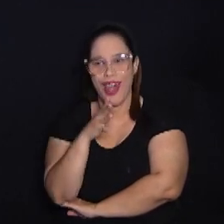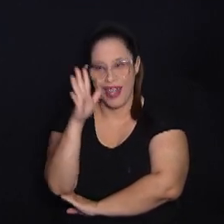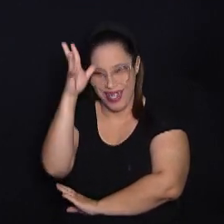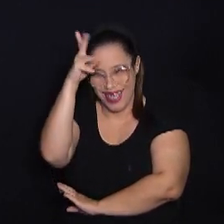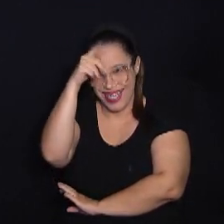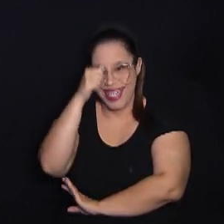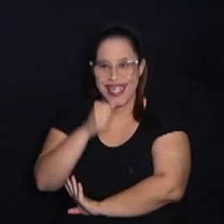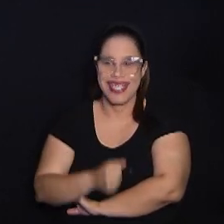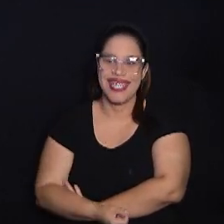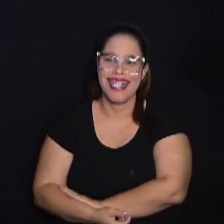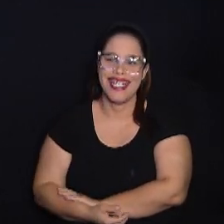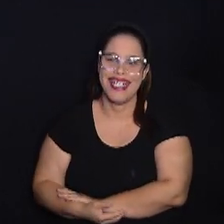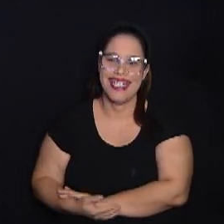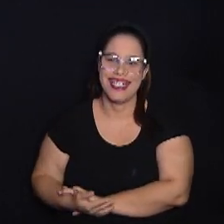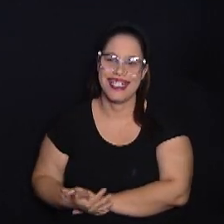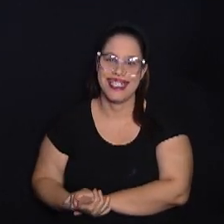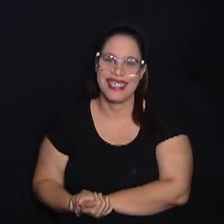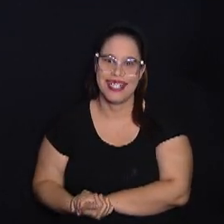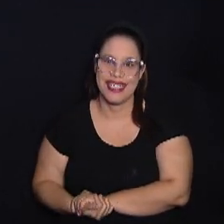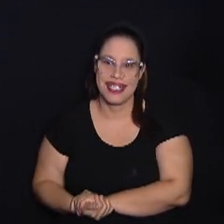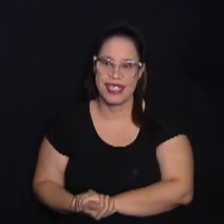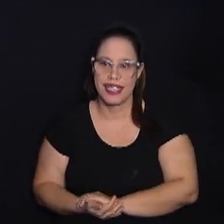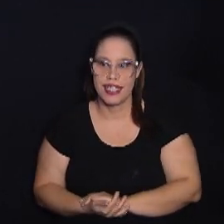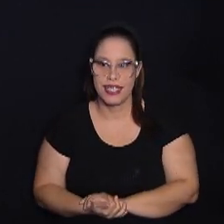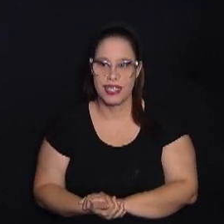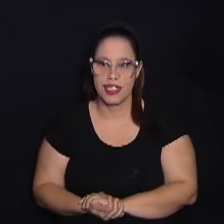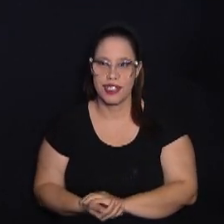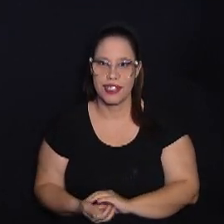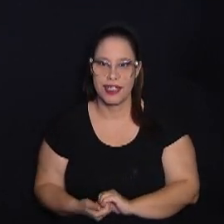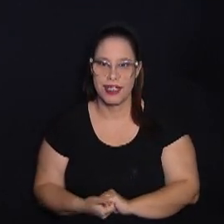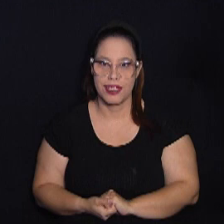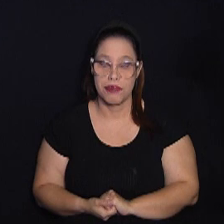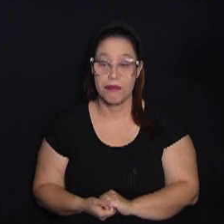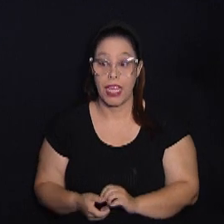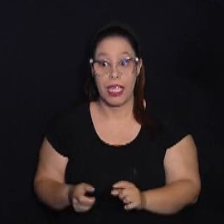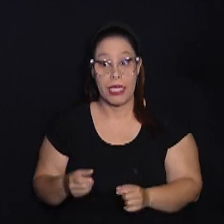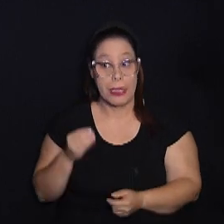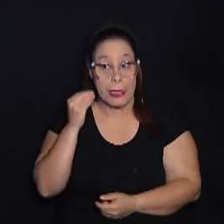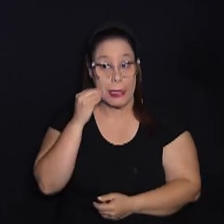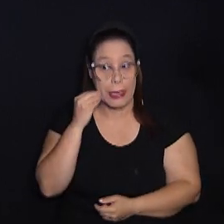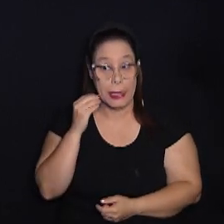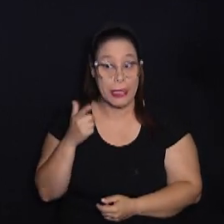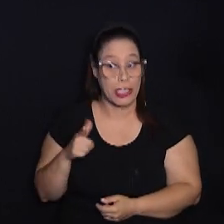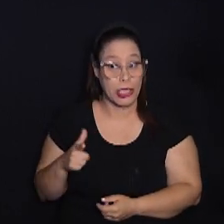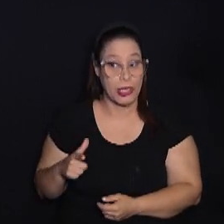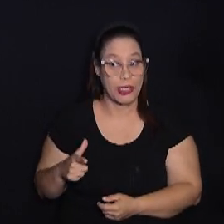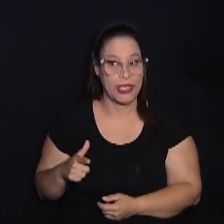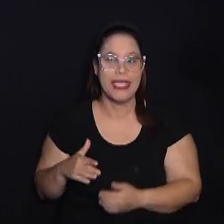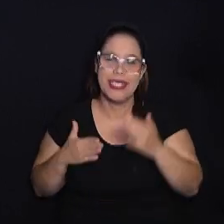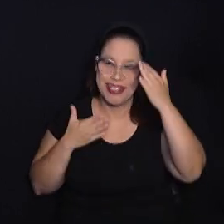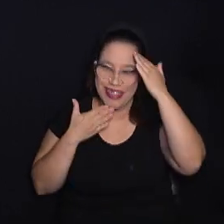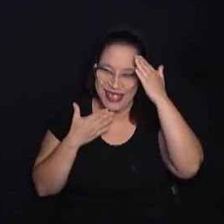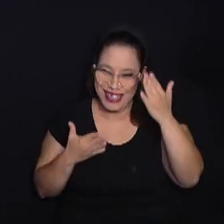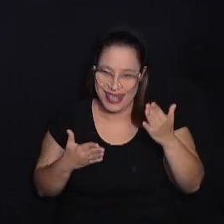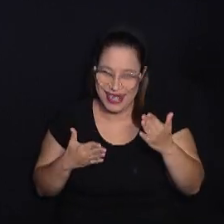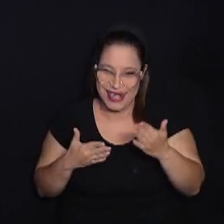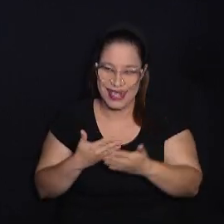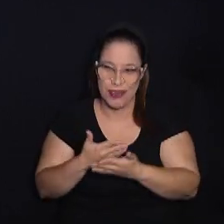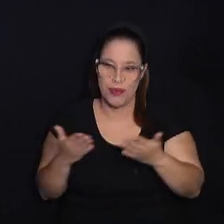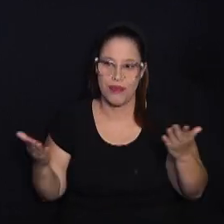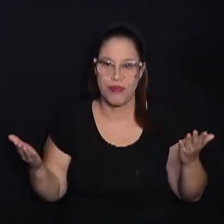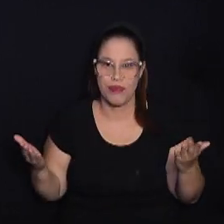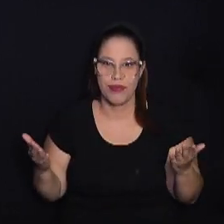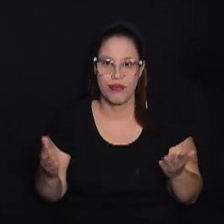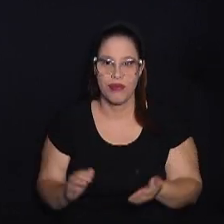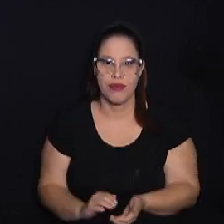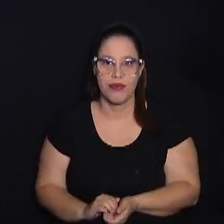Então, gente, para que vocês não tenham essa experiência novamente, eu deixo aqui meu agradecimento a todos,